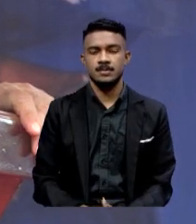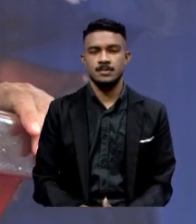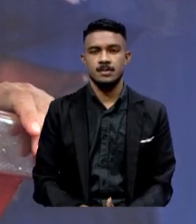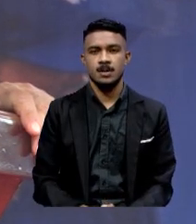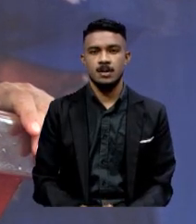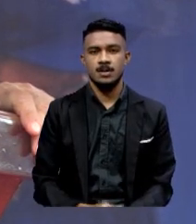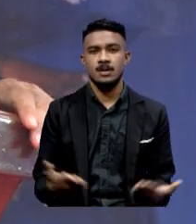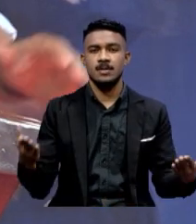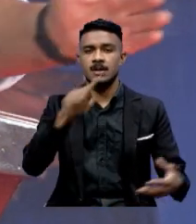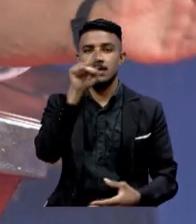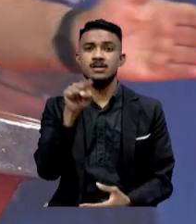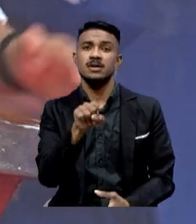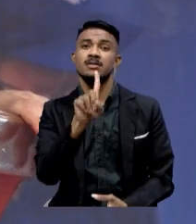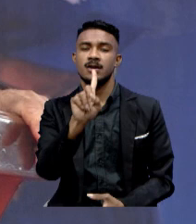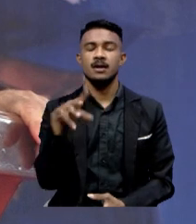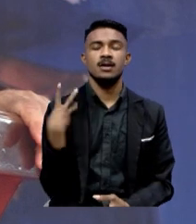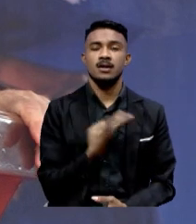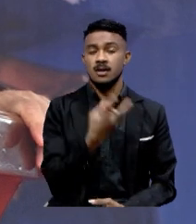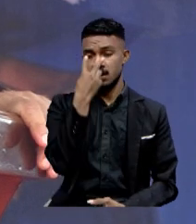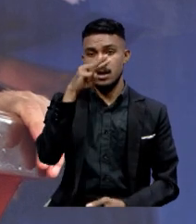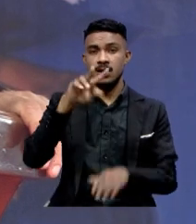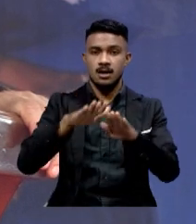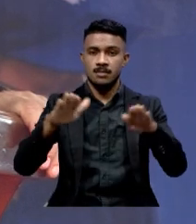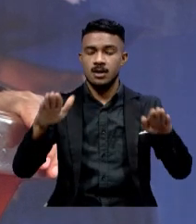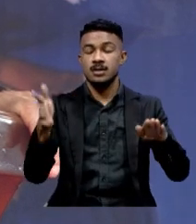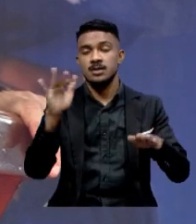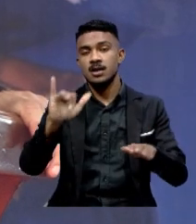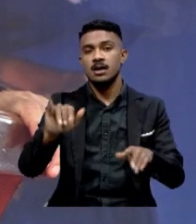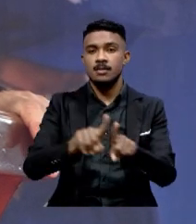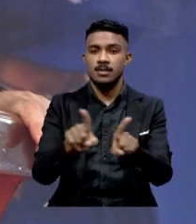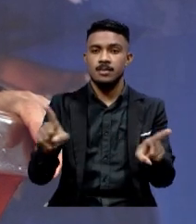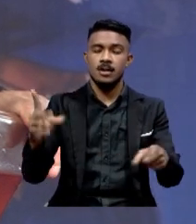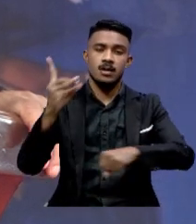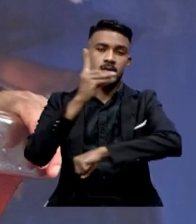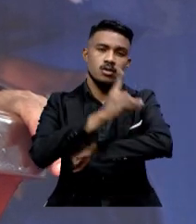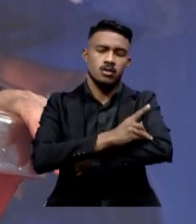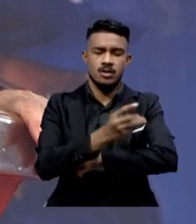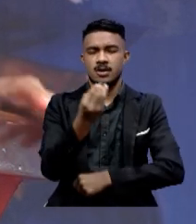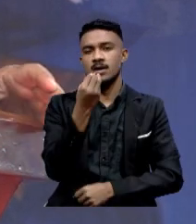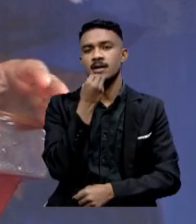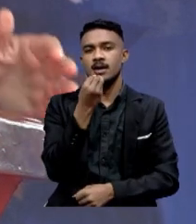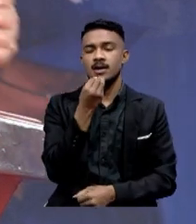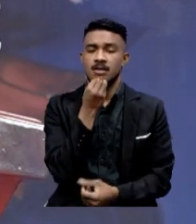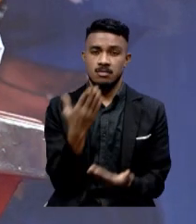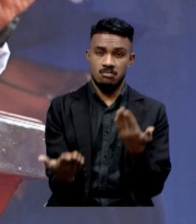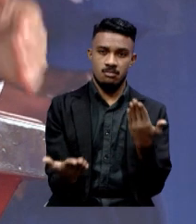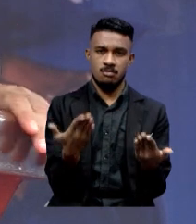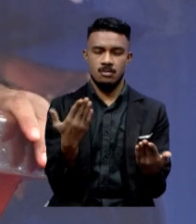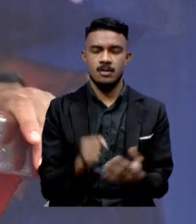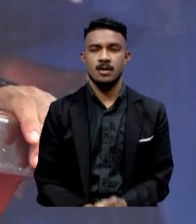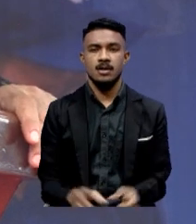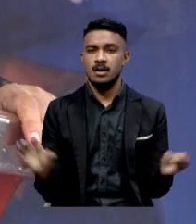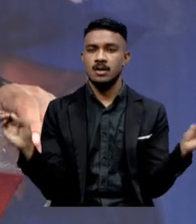né que estão ida na itare la bare quanzira na ve cada loro han deita boa na ve la